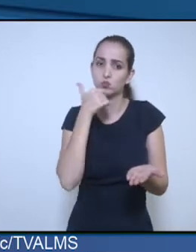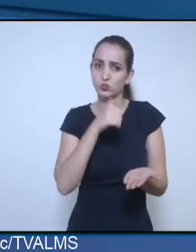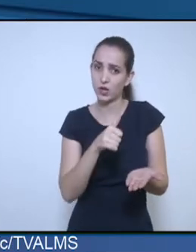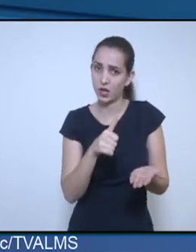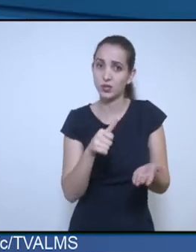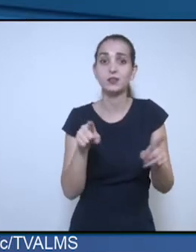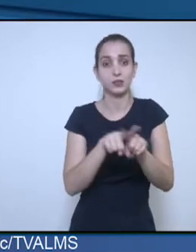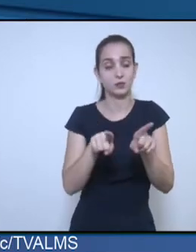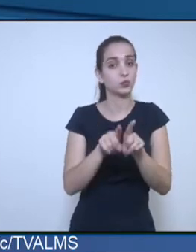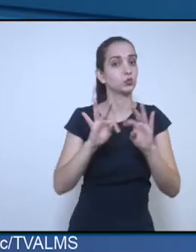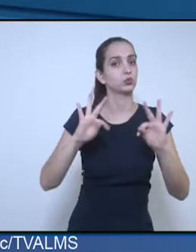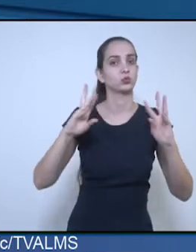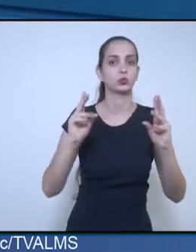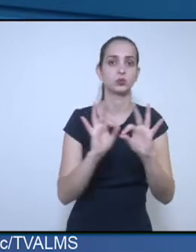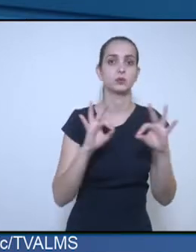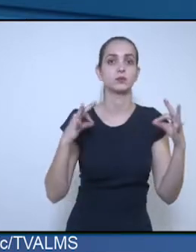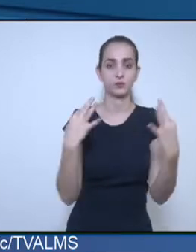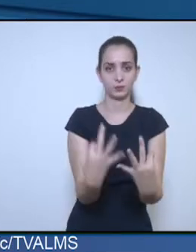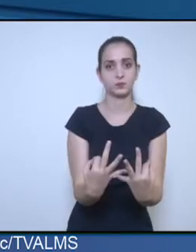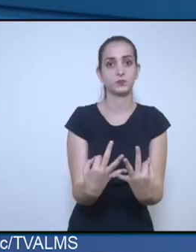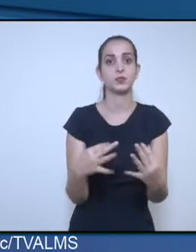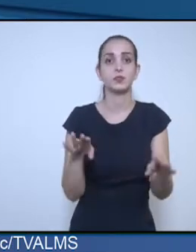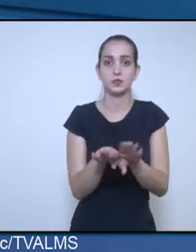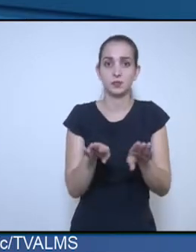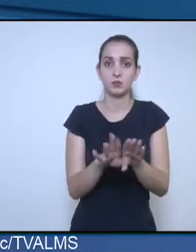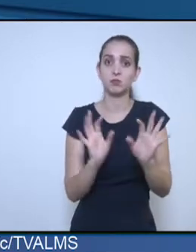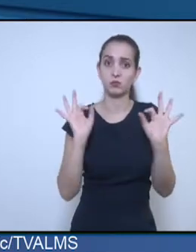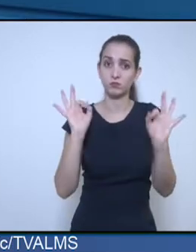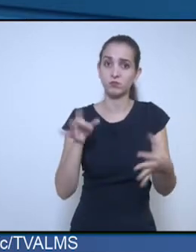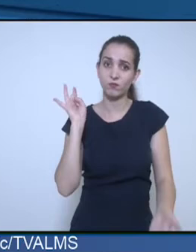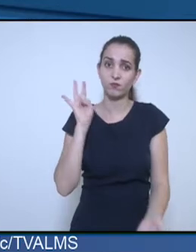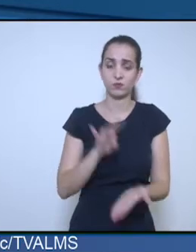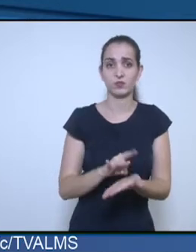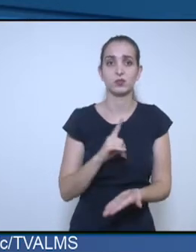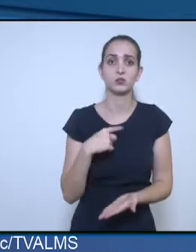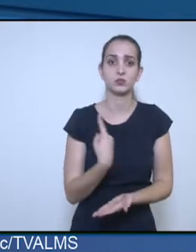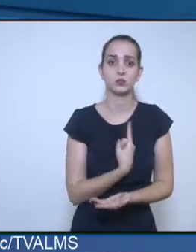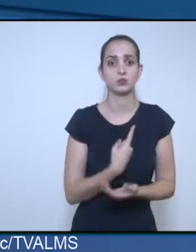família, e que realmente nós temos que